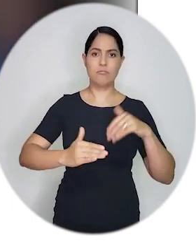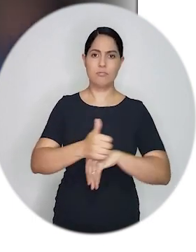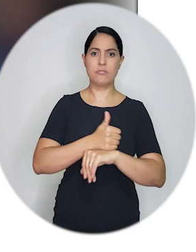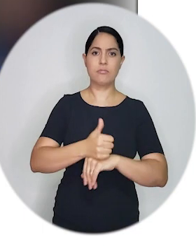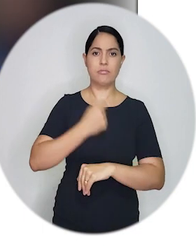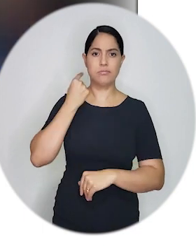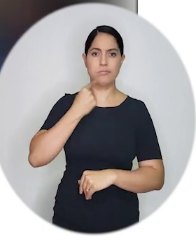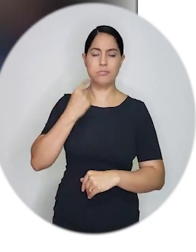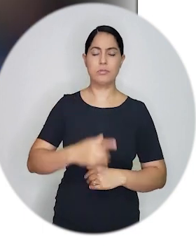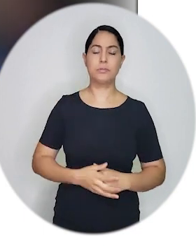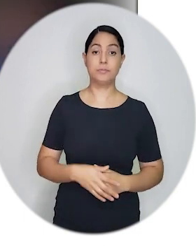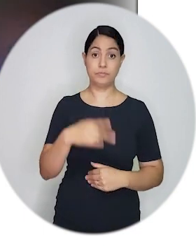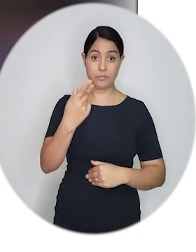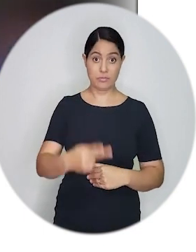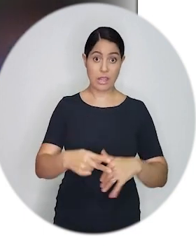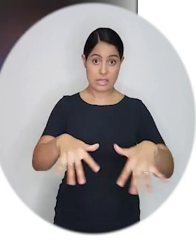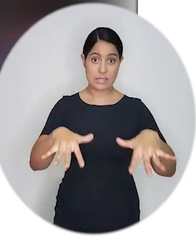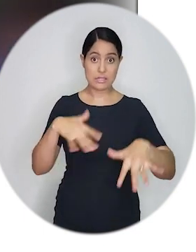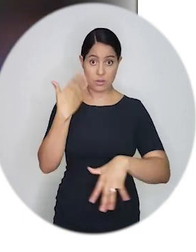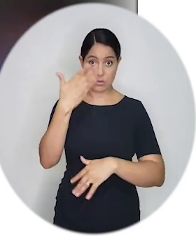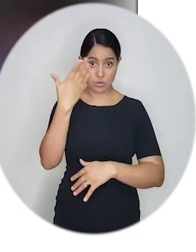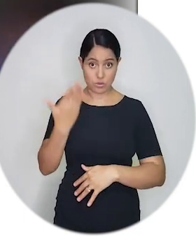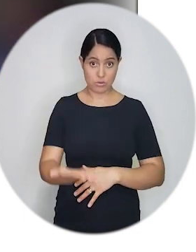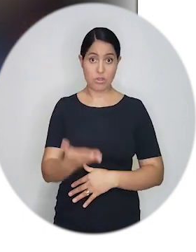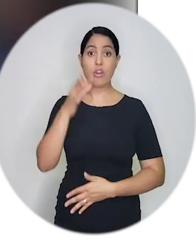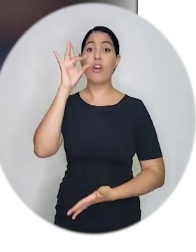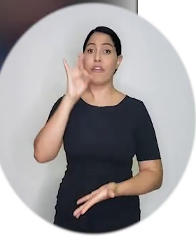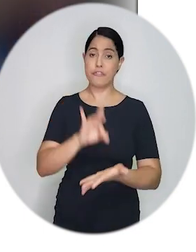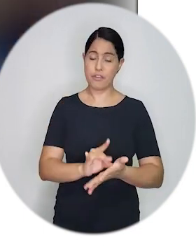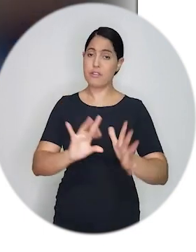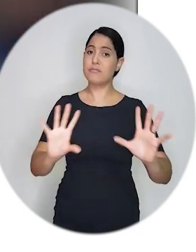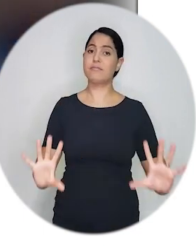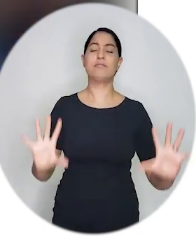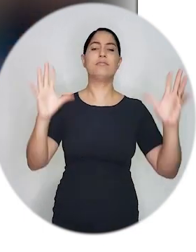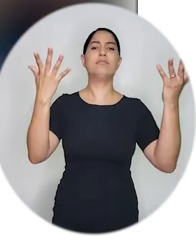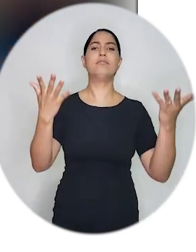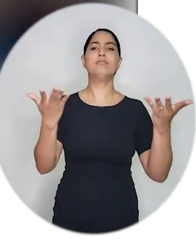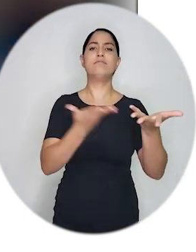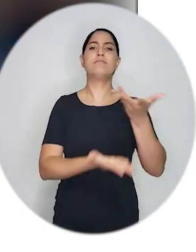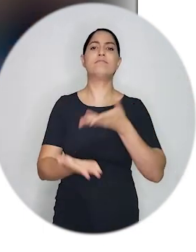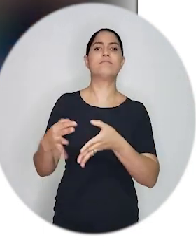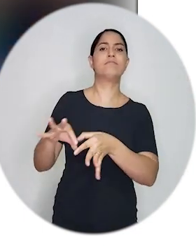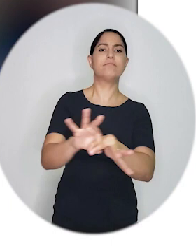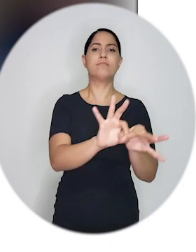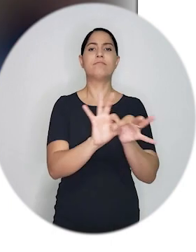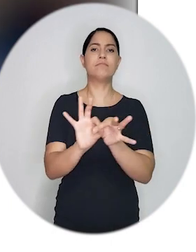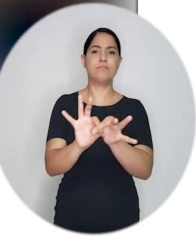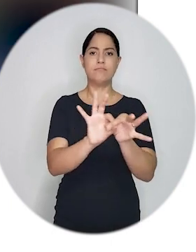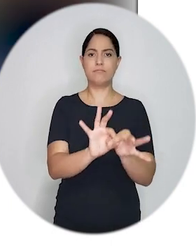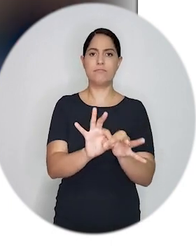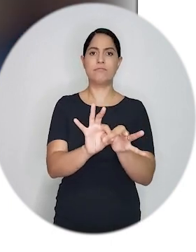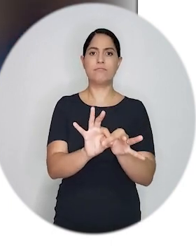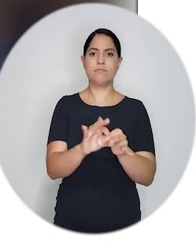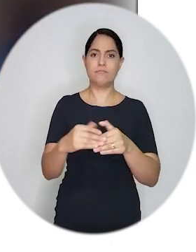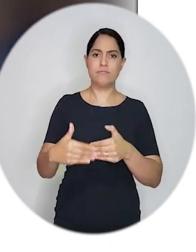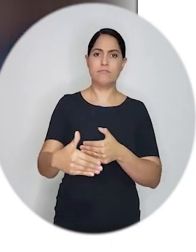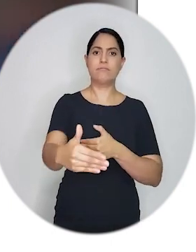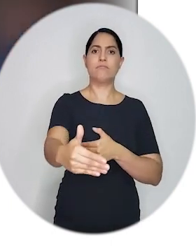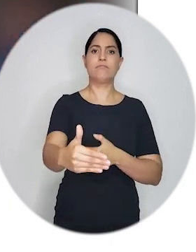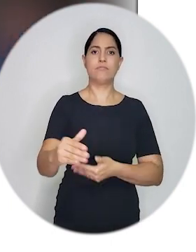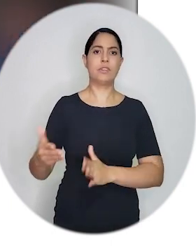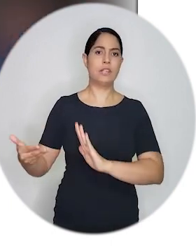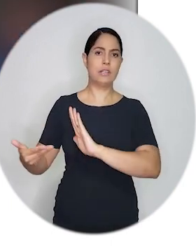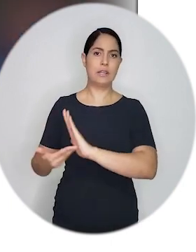advocacia. Esta sessão solene é também uma celebração de uma parceria duradoura